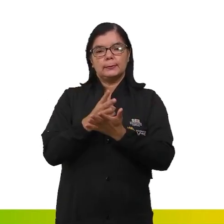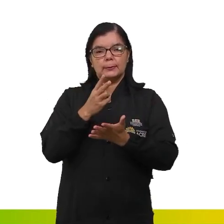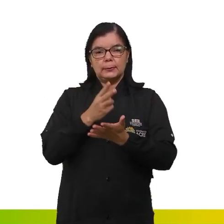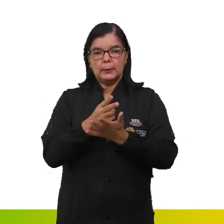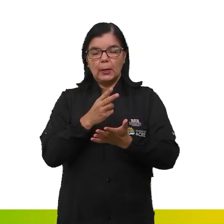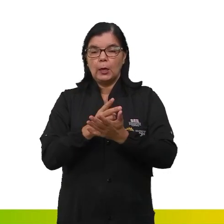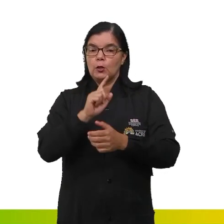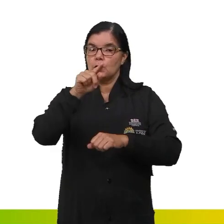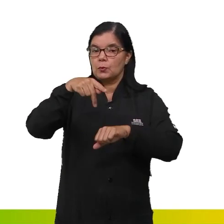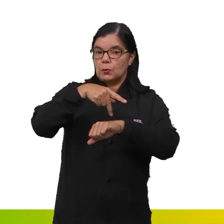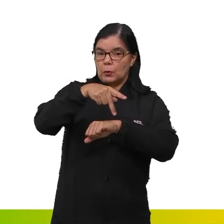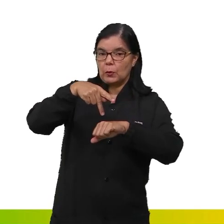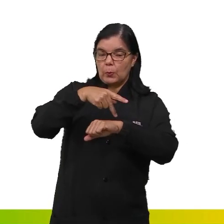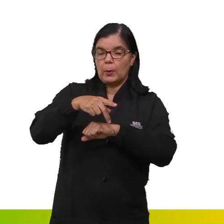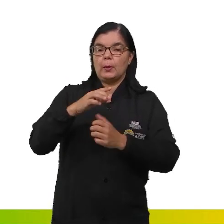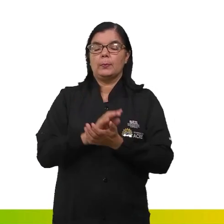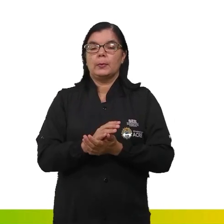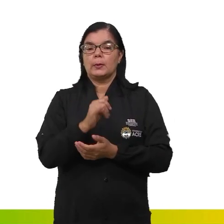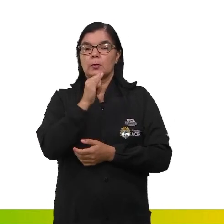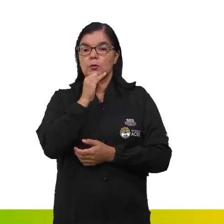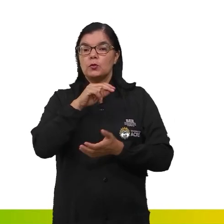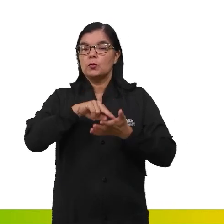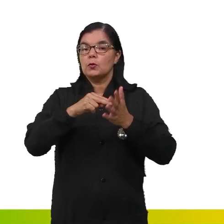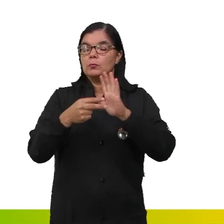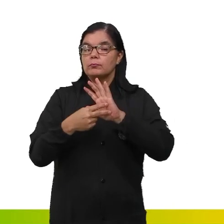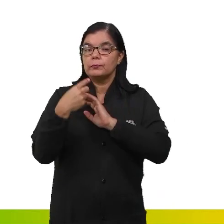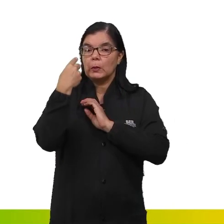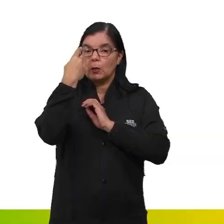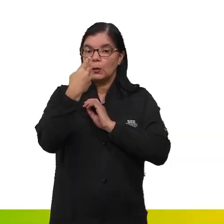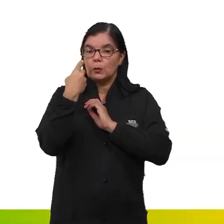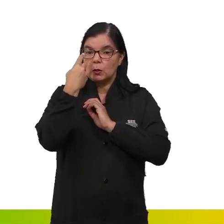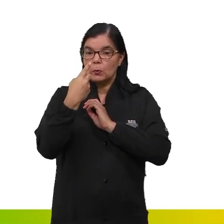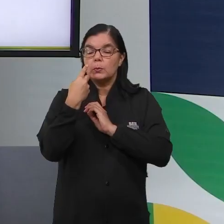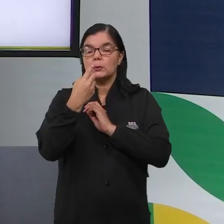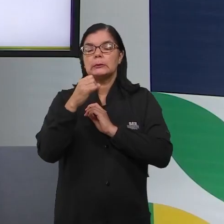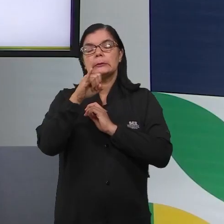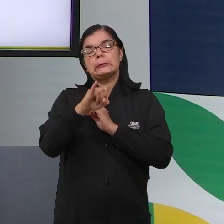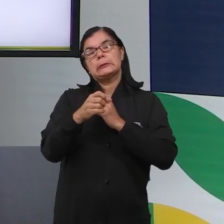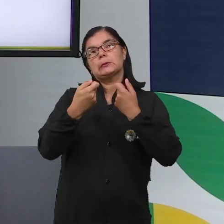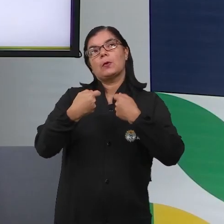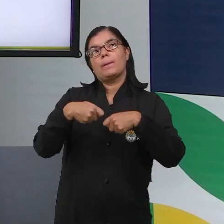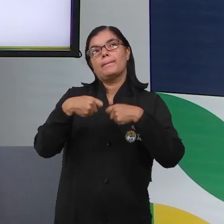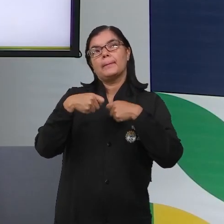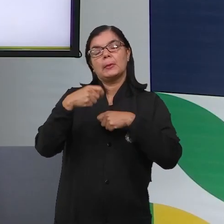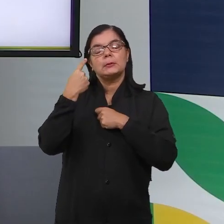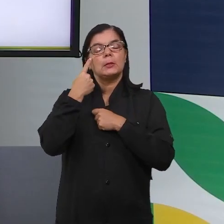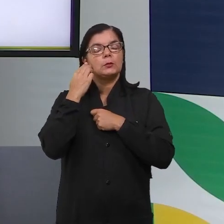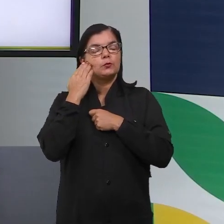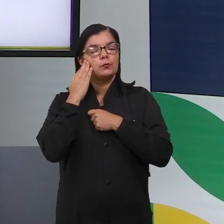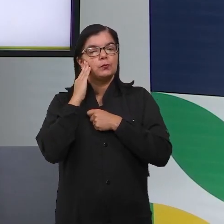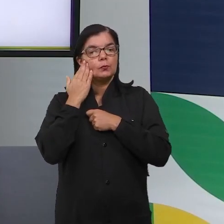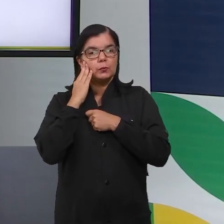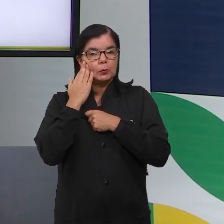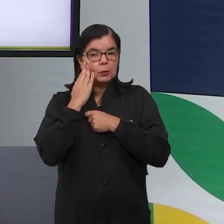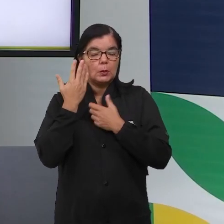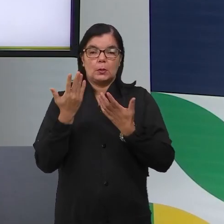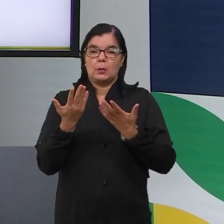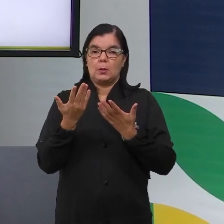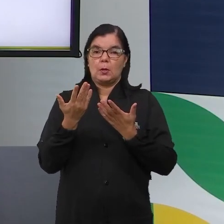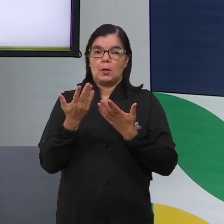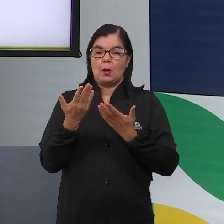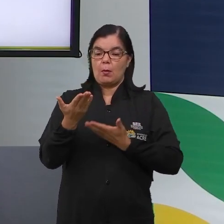regulamentações internacionais, língua padrão no sentido de, se a gente precisar de um entendimento que a gente